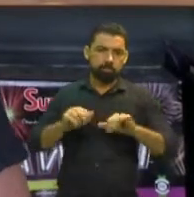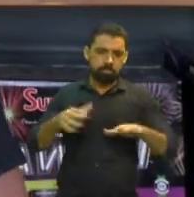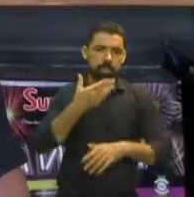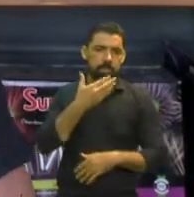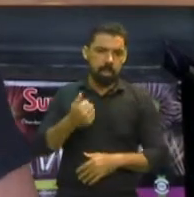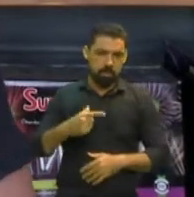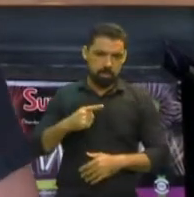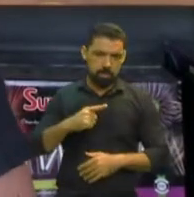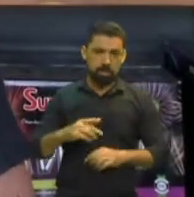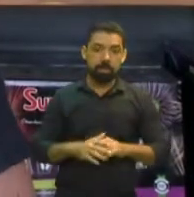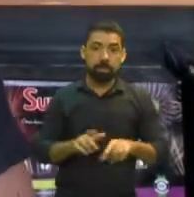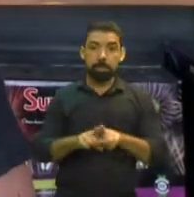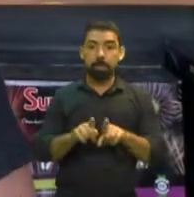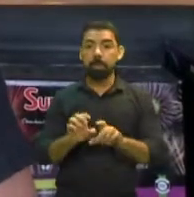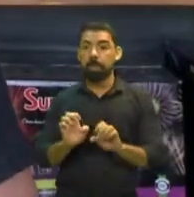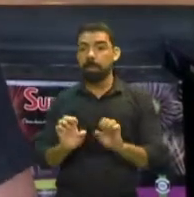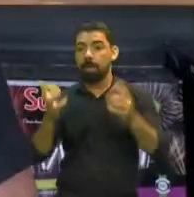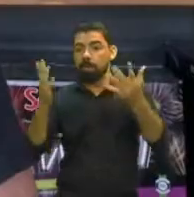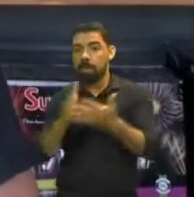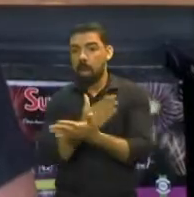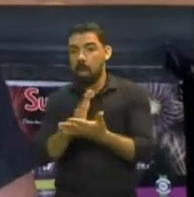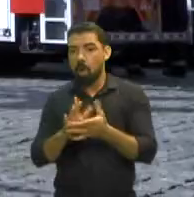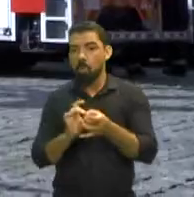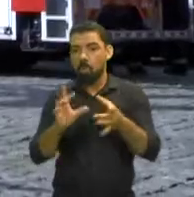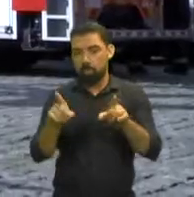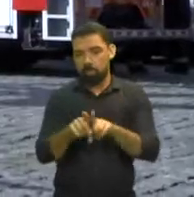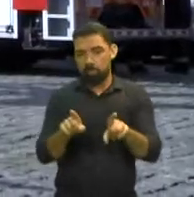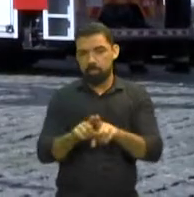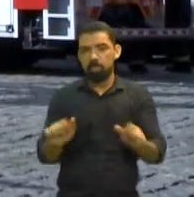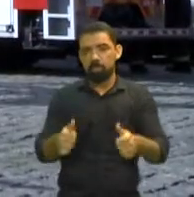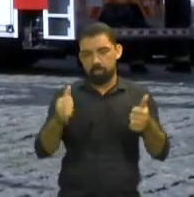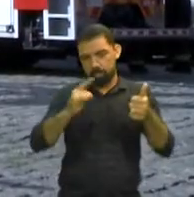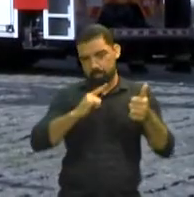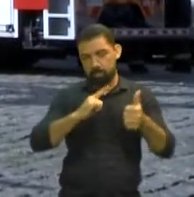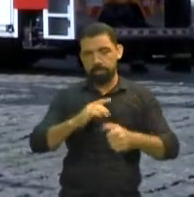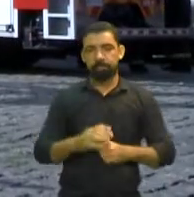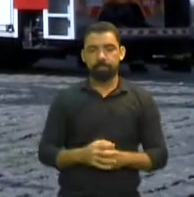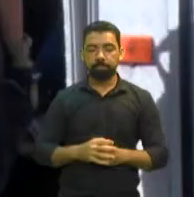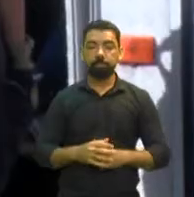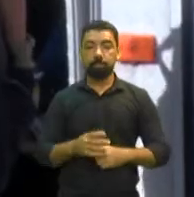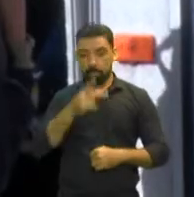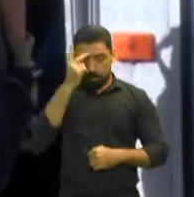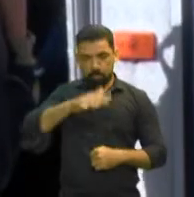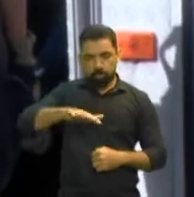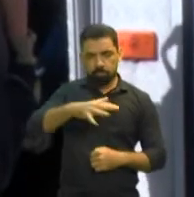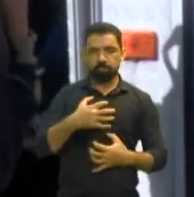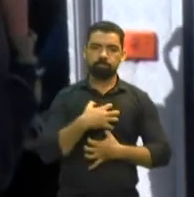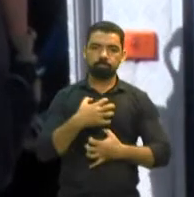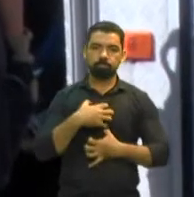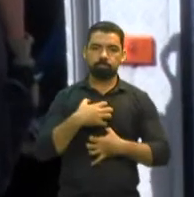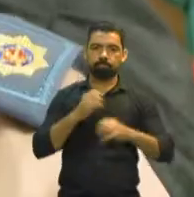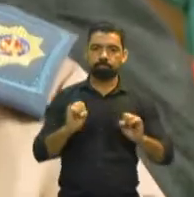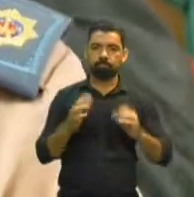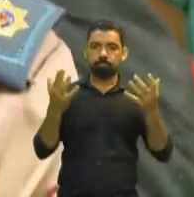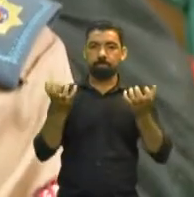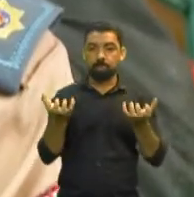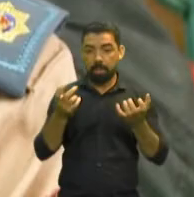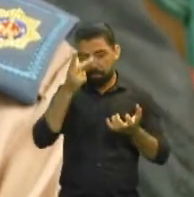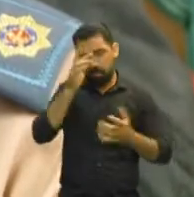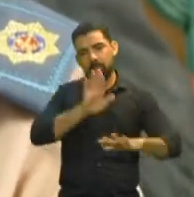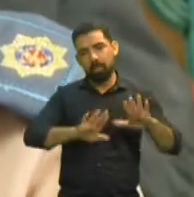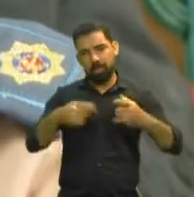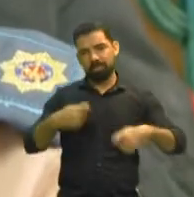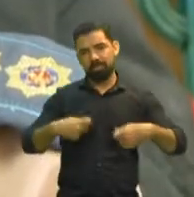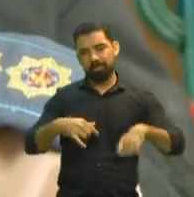então a gente está percebendo uma melhoria nas vendas esse ano. Com o clima festivo, as pessoas devem ter cuidado na hora de usar os fogos. Não estar